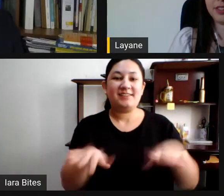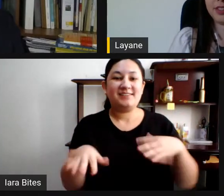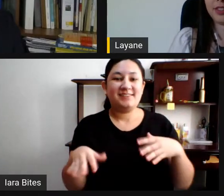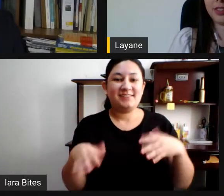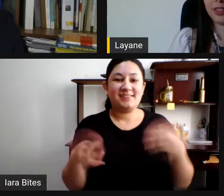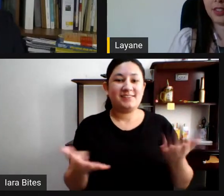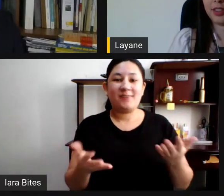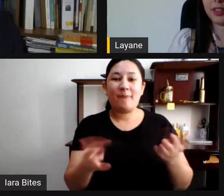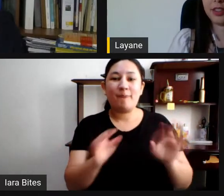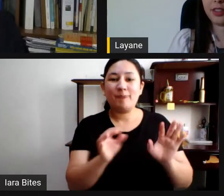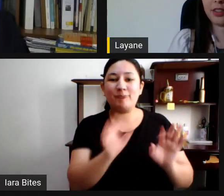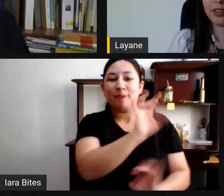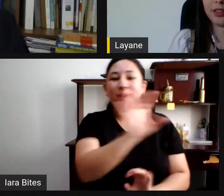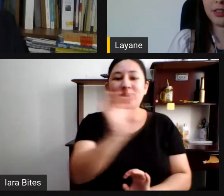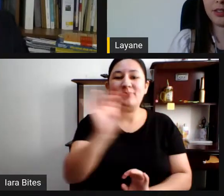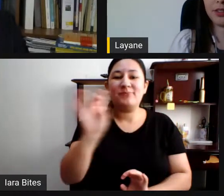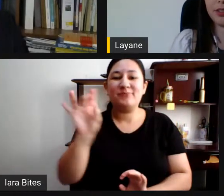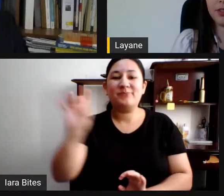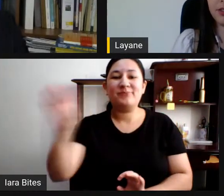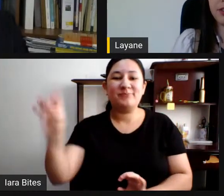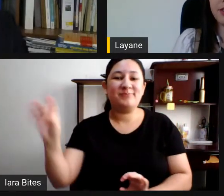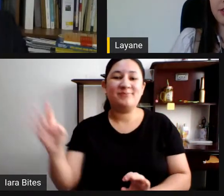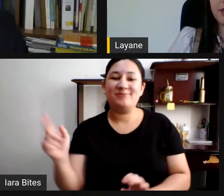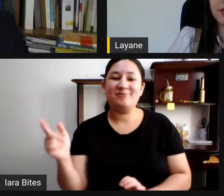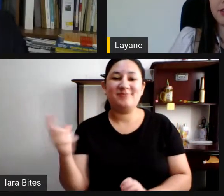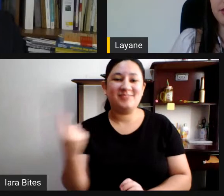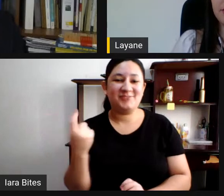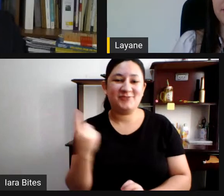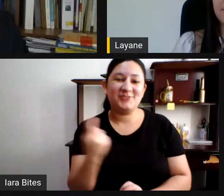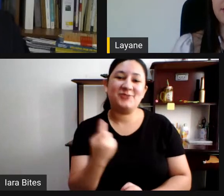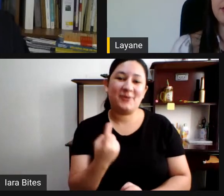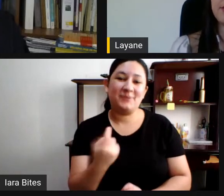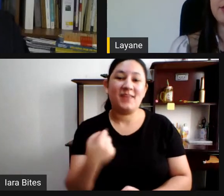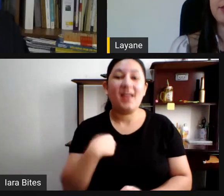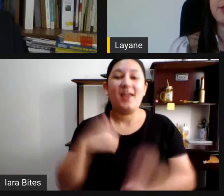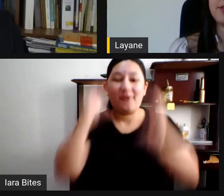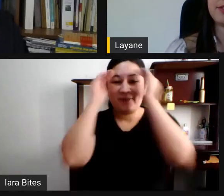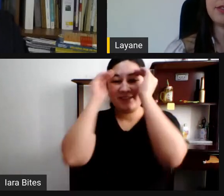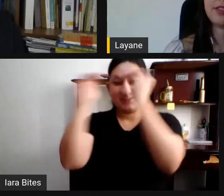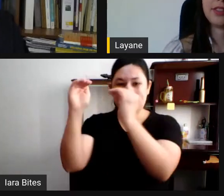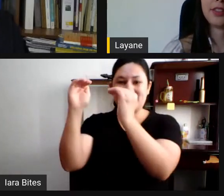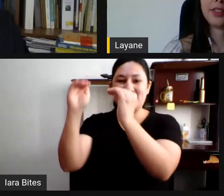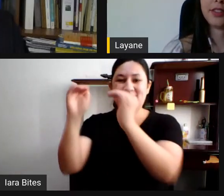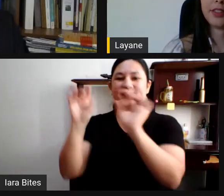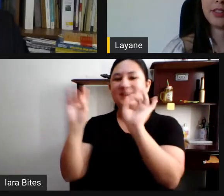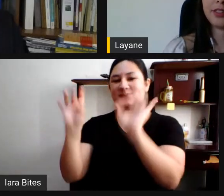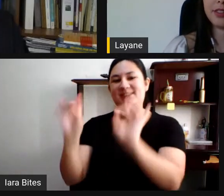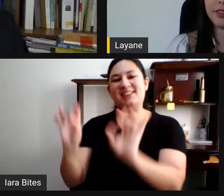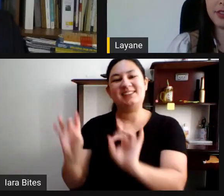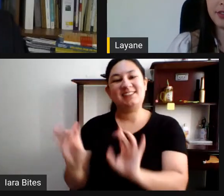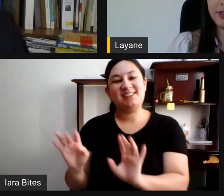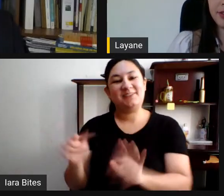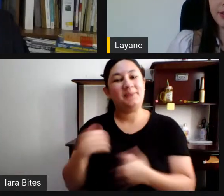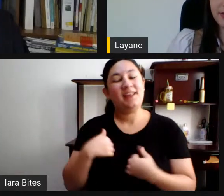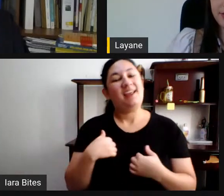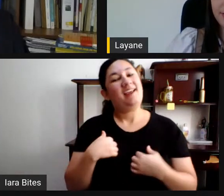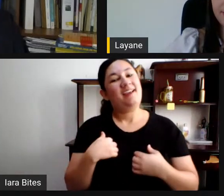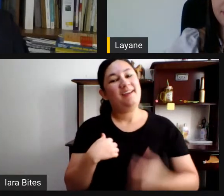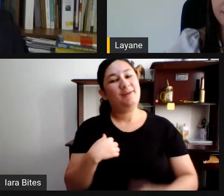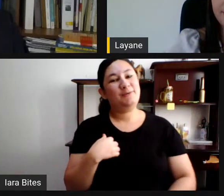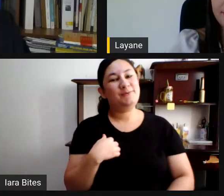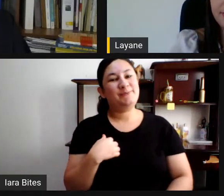e eu respeito muito a especialização das pessoas não me meteria a a